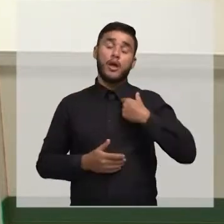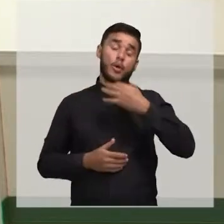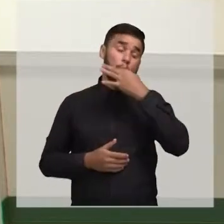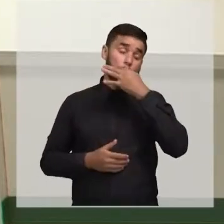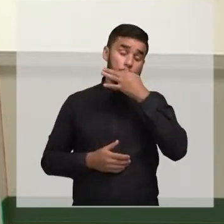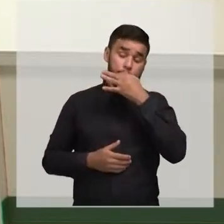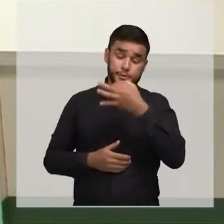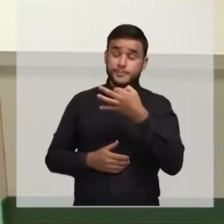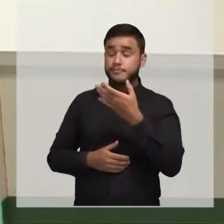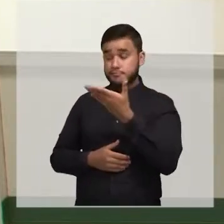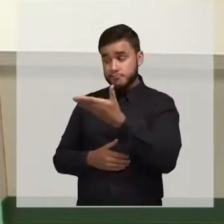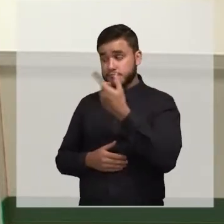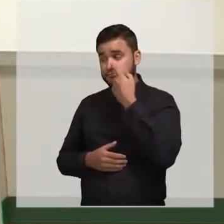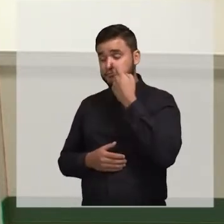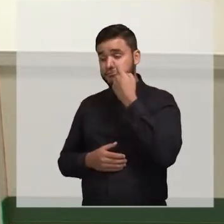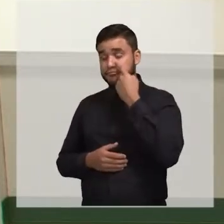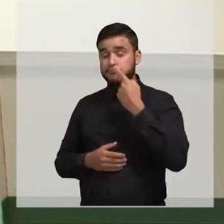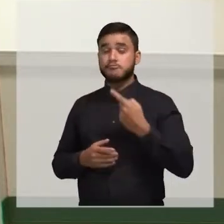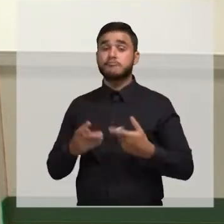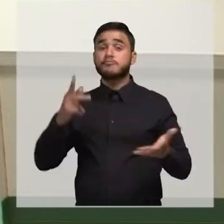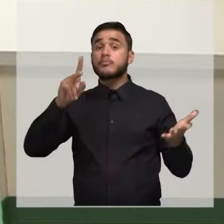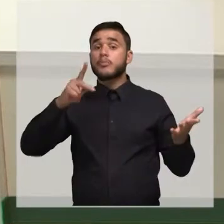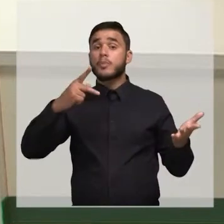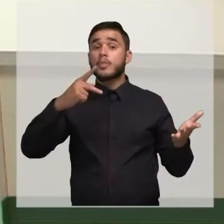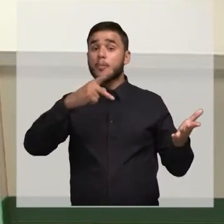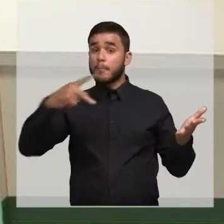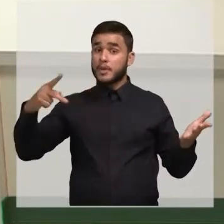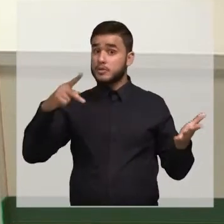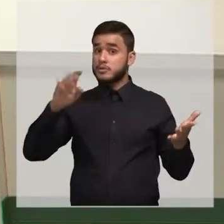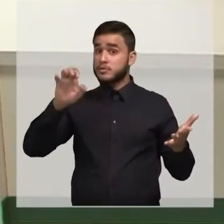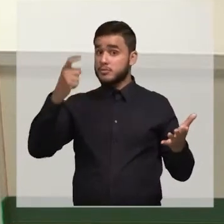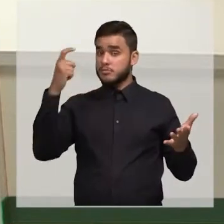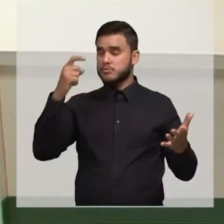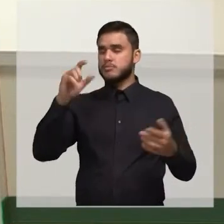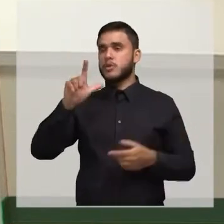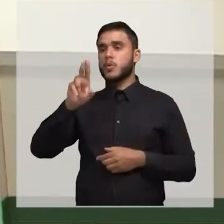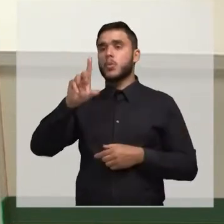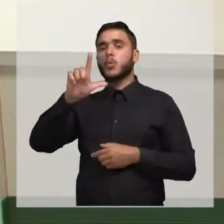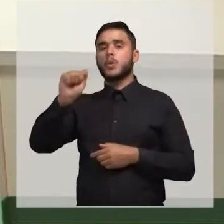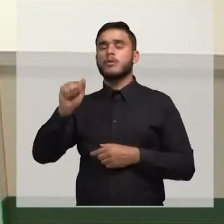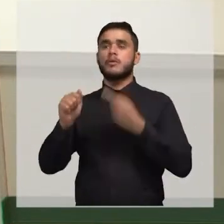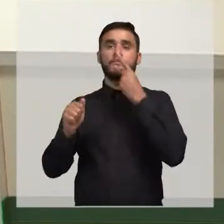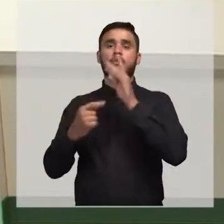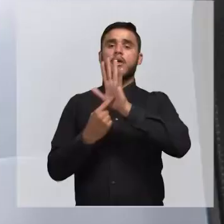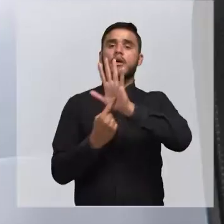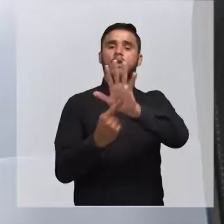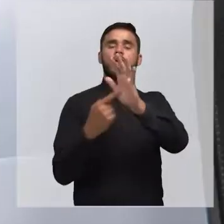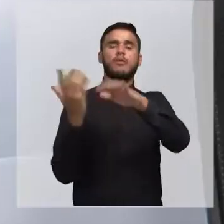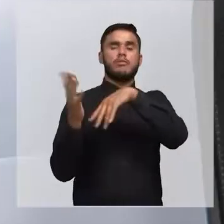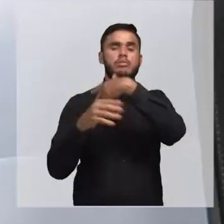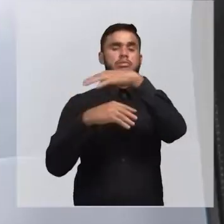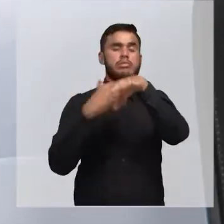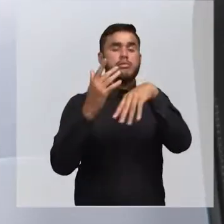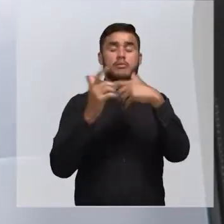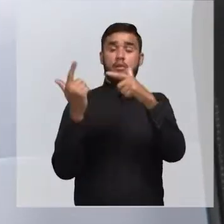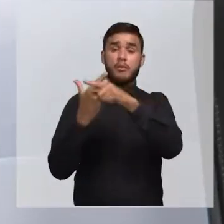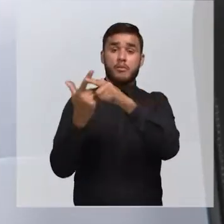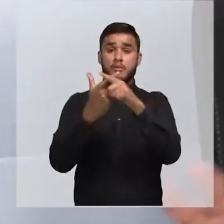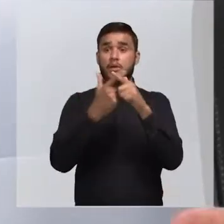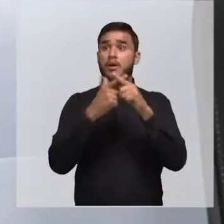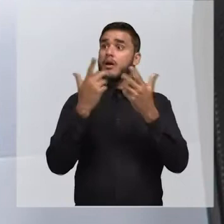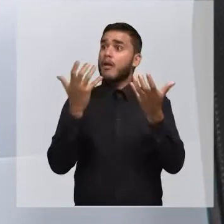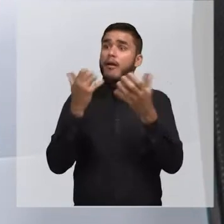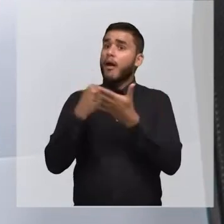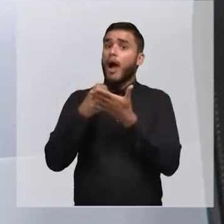avaliação? O Lula, de alguma maneira, ele entra em cena muito mais para tumultuar do que para esclarecer